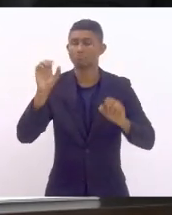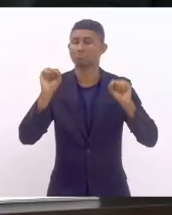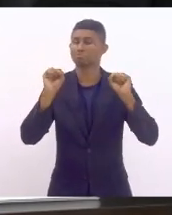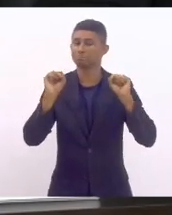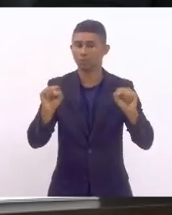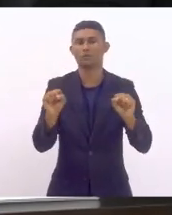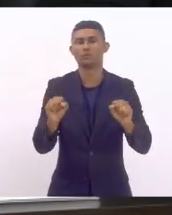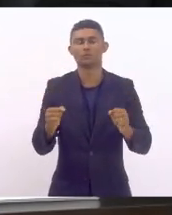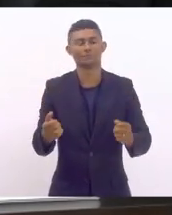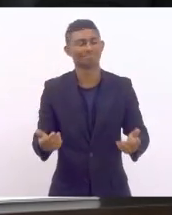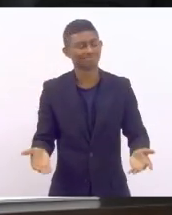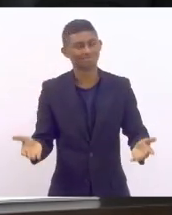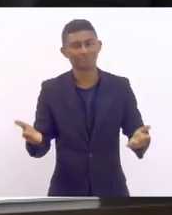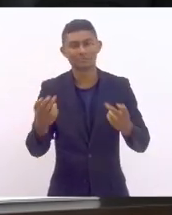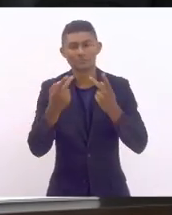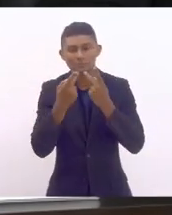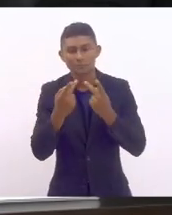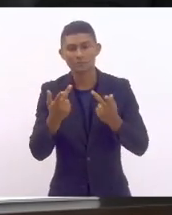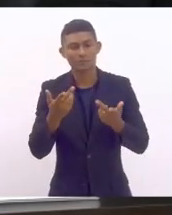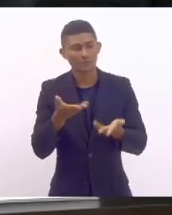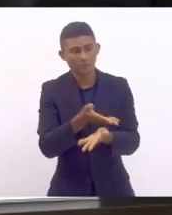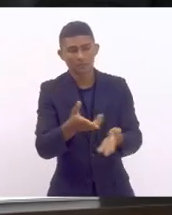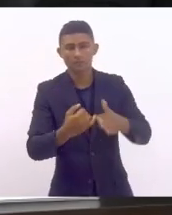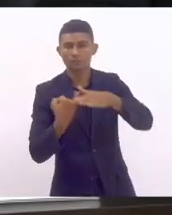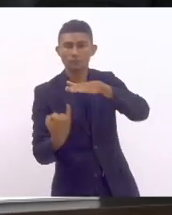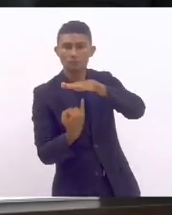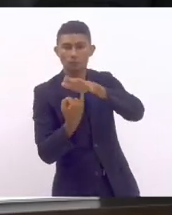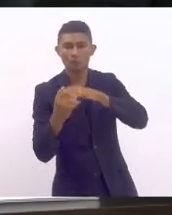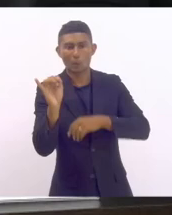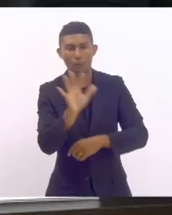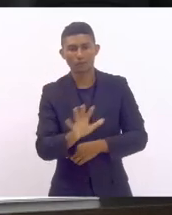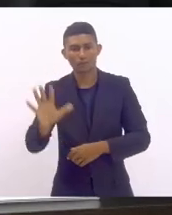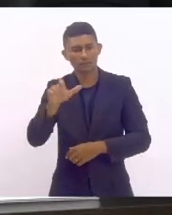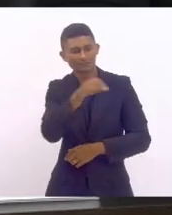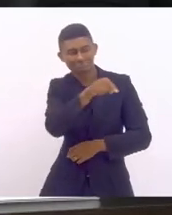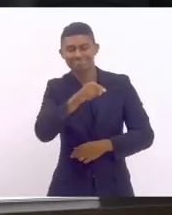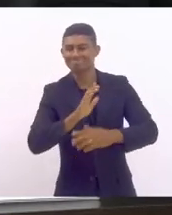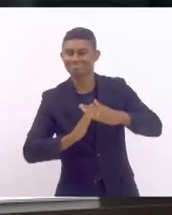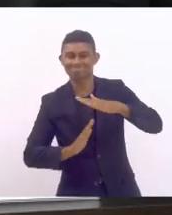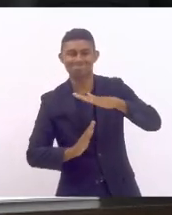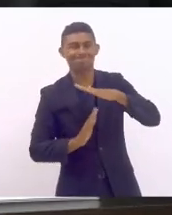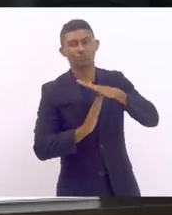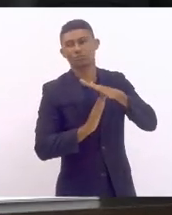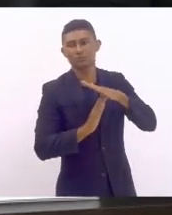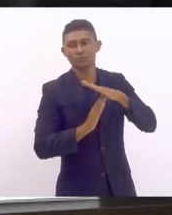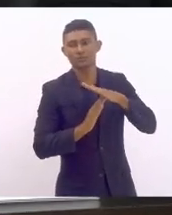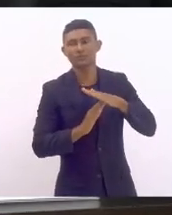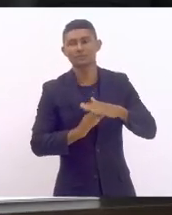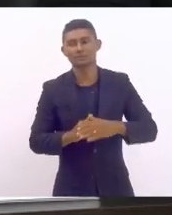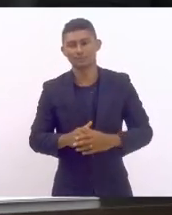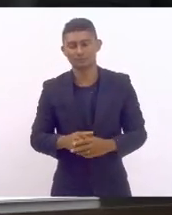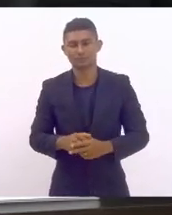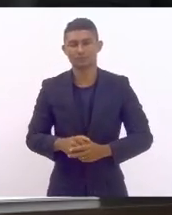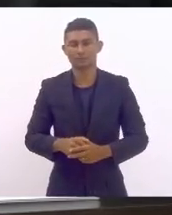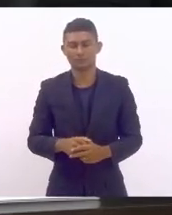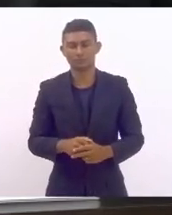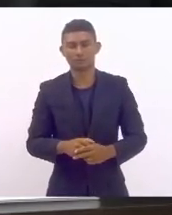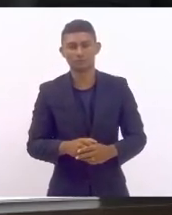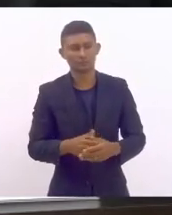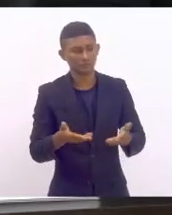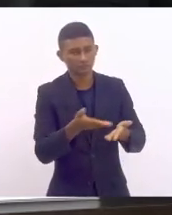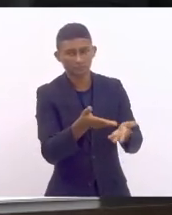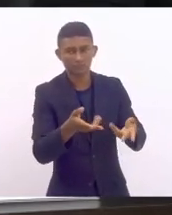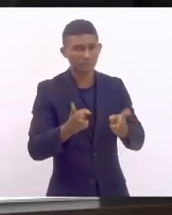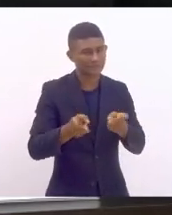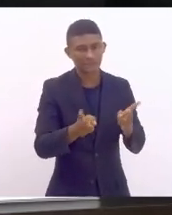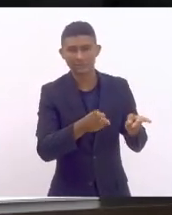então eu diria que as instituições federais chegaram no limite no limite possível da sua